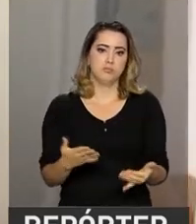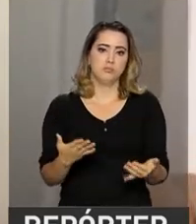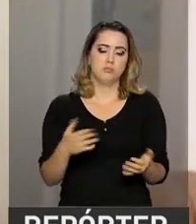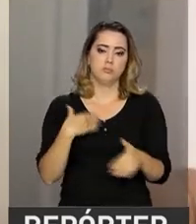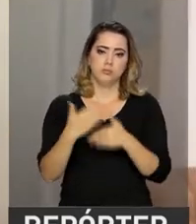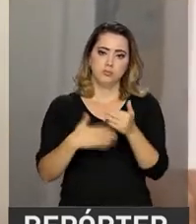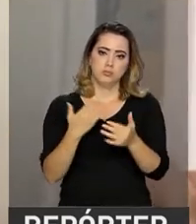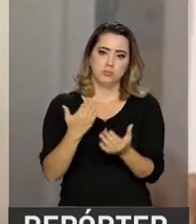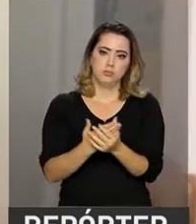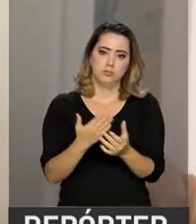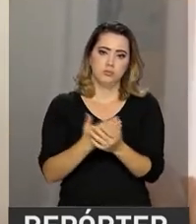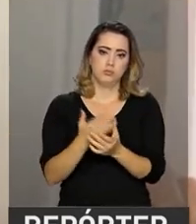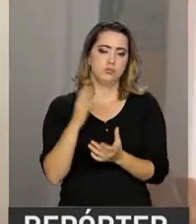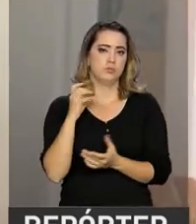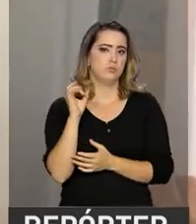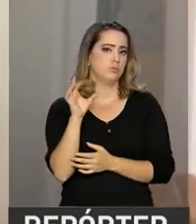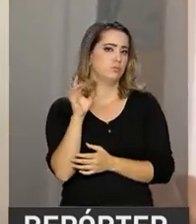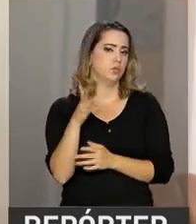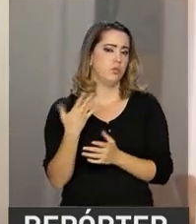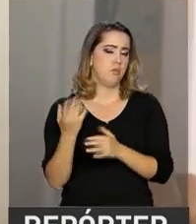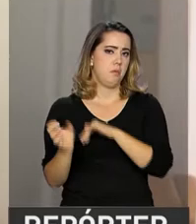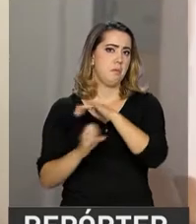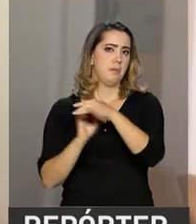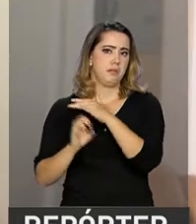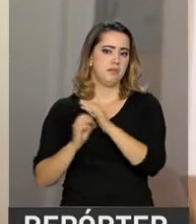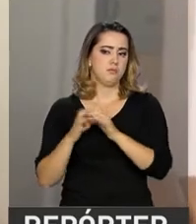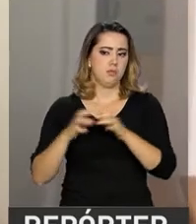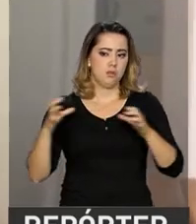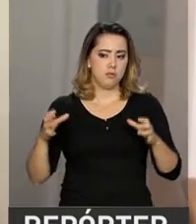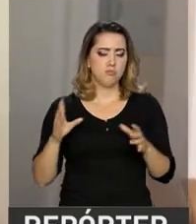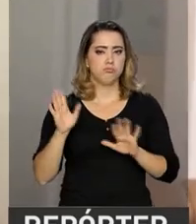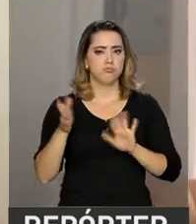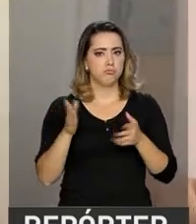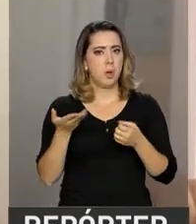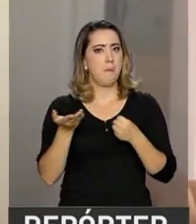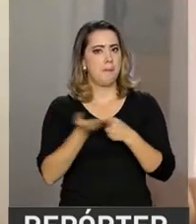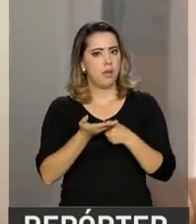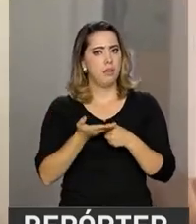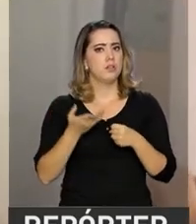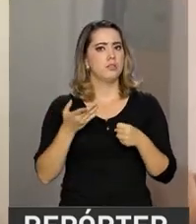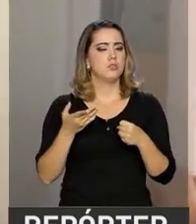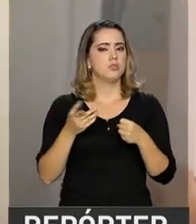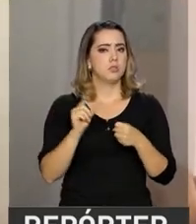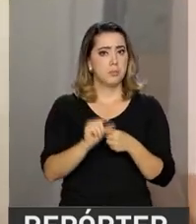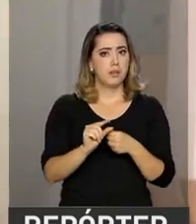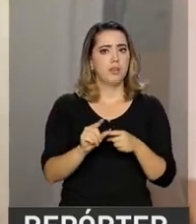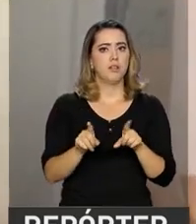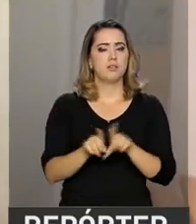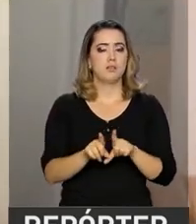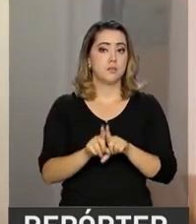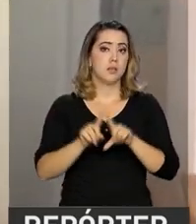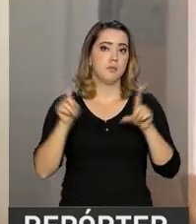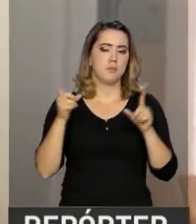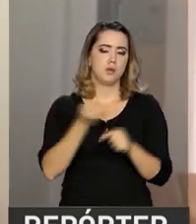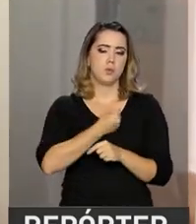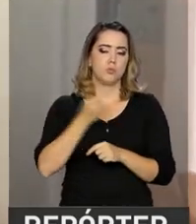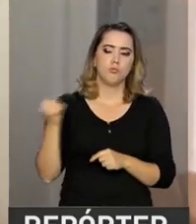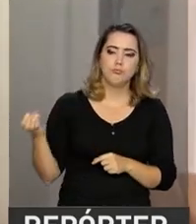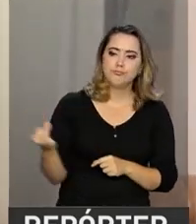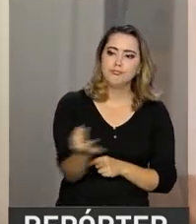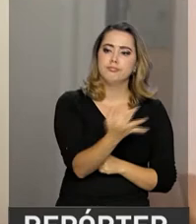do processo são empresas grandes, né? Médias, pequenas também, mas é um número